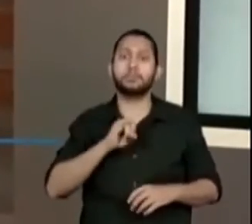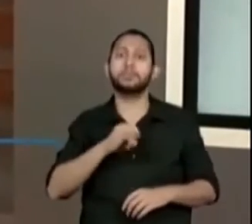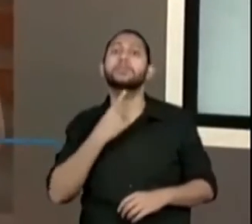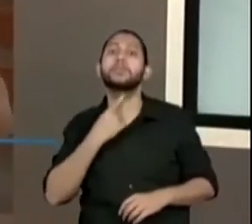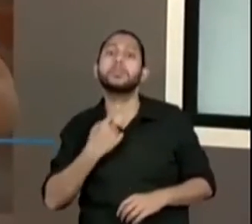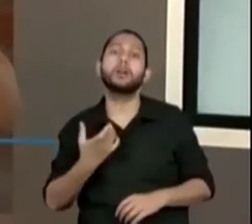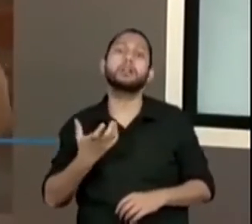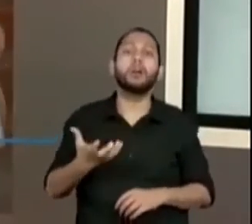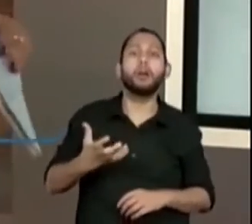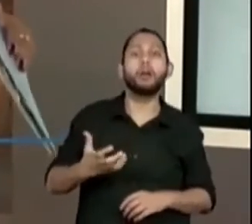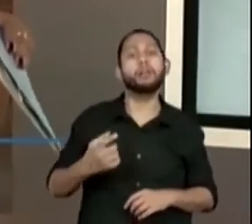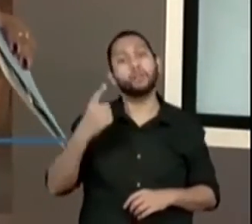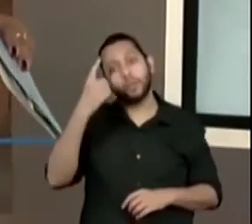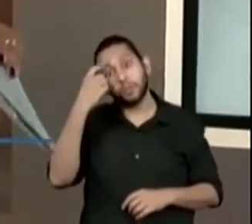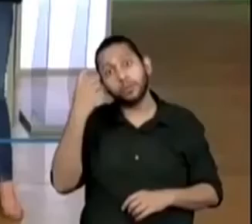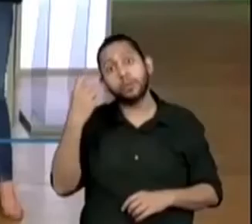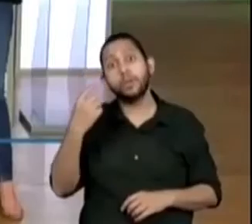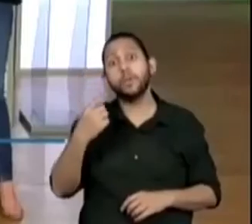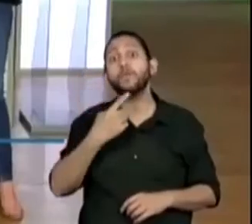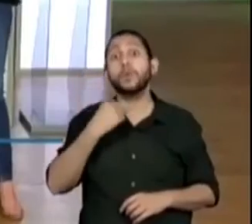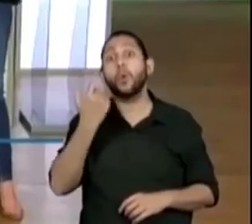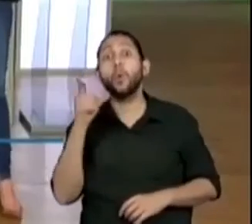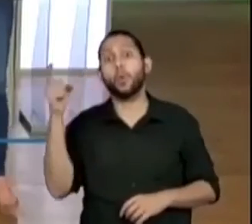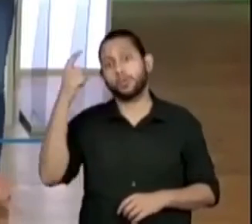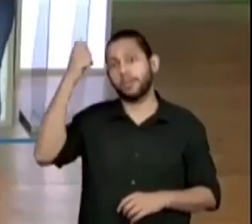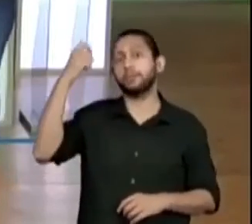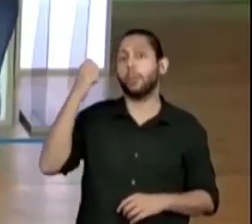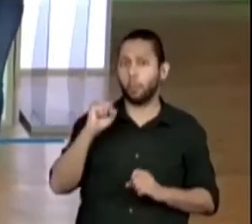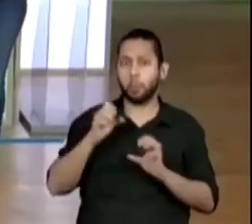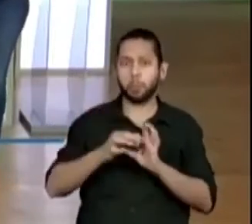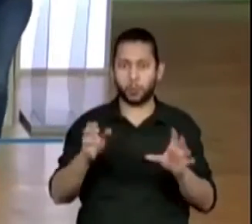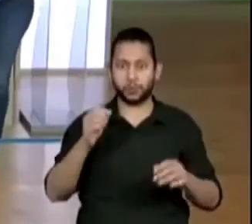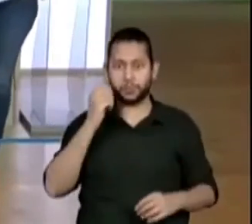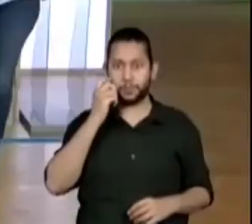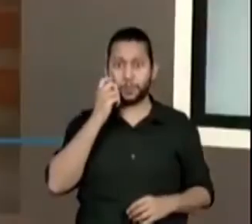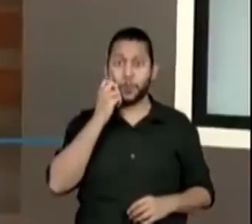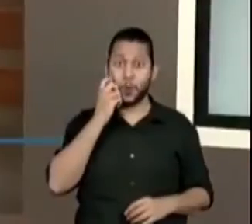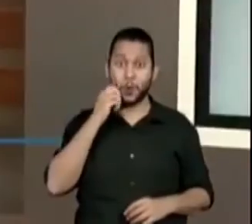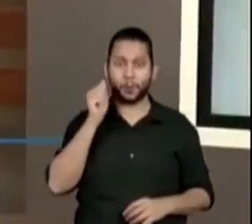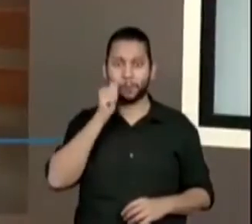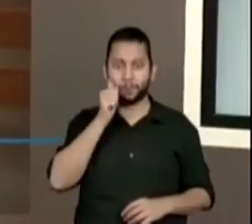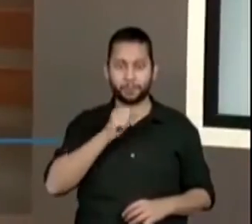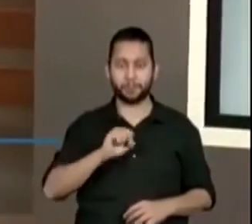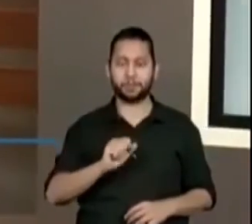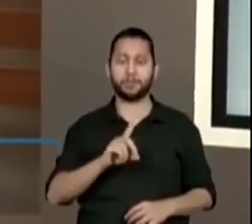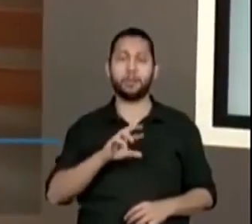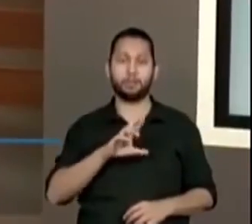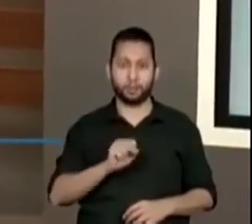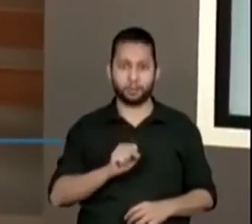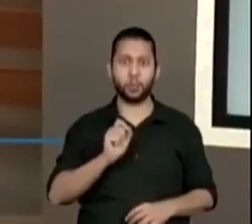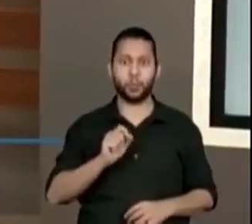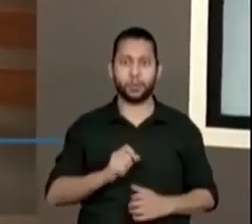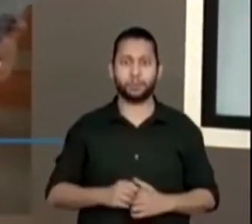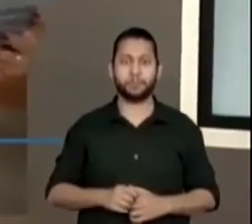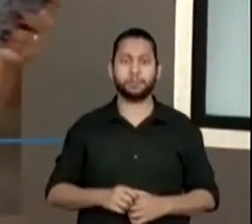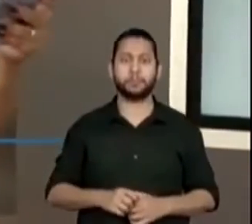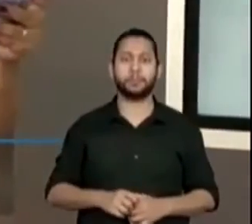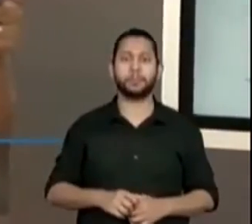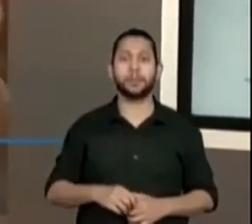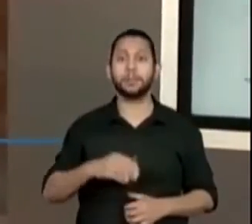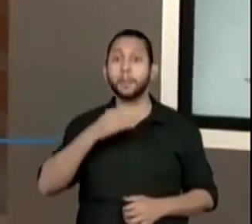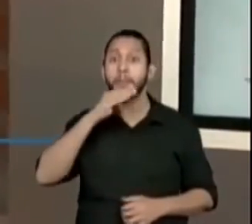quiser pega, mas muda alguns dados, certo? Tá bom. Tá. E a tia Sandra, ela podia pegar, sei lá, 5